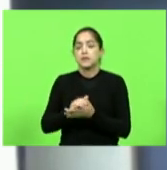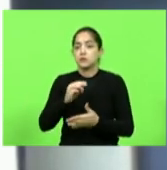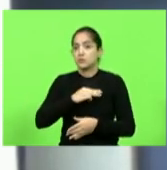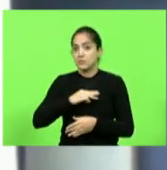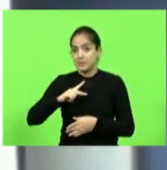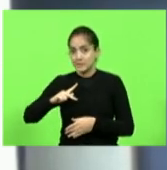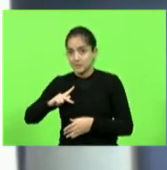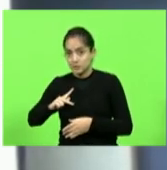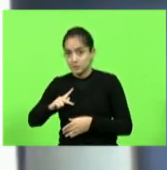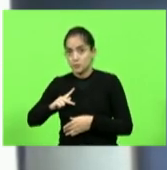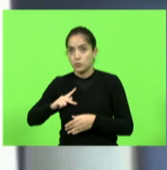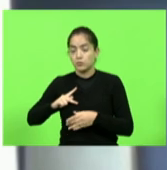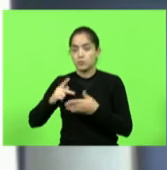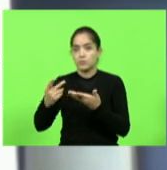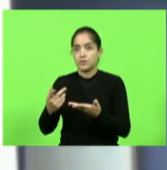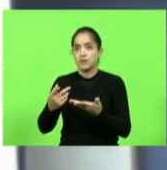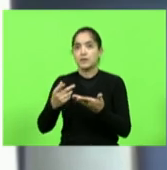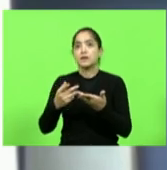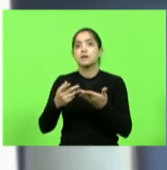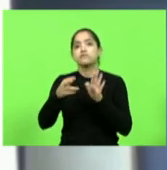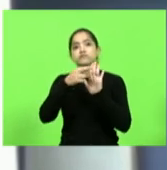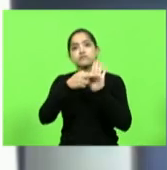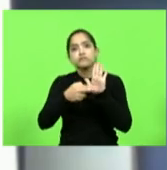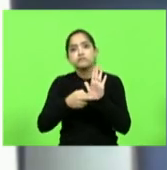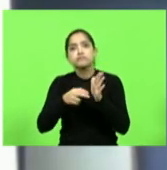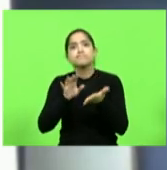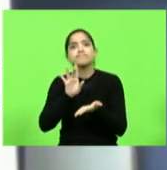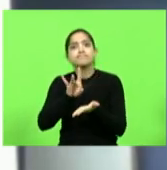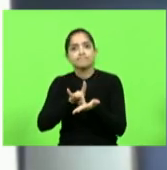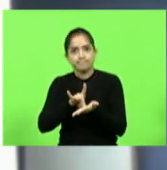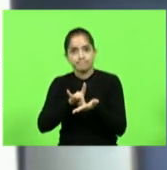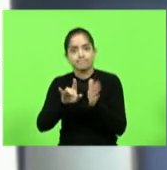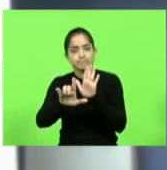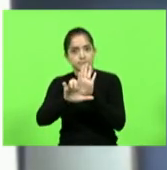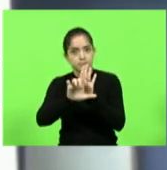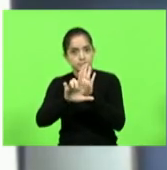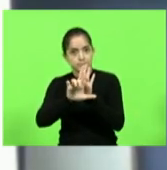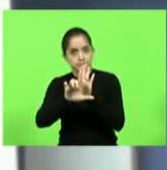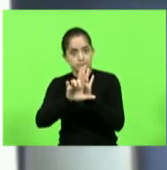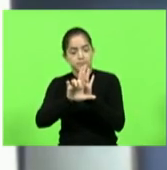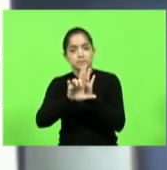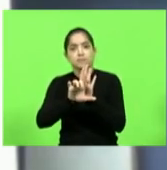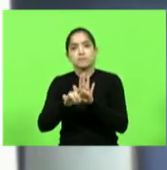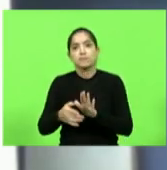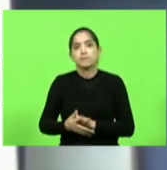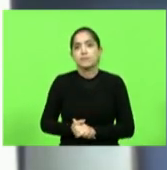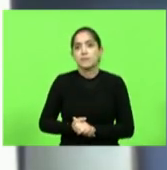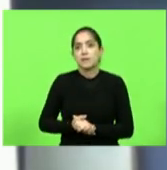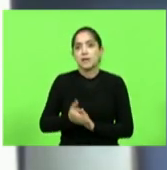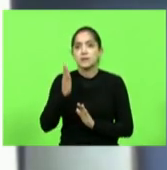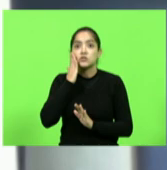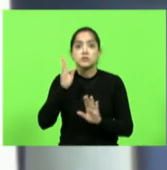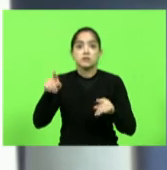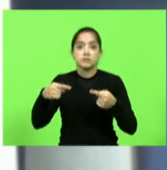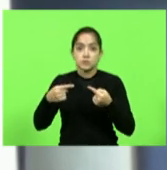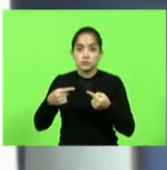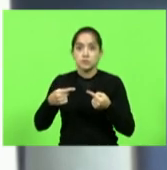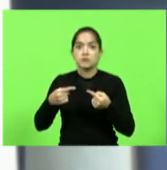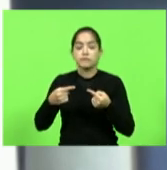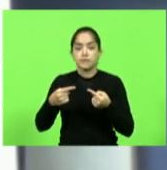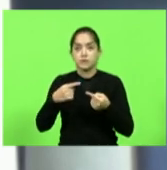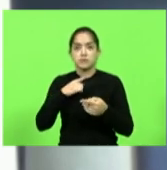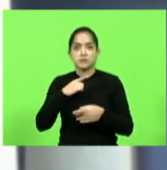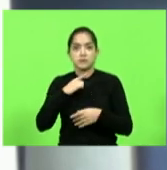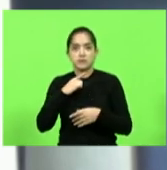que é a regulamentação e a implementação dessa lei. Sabemos dos desafios,